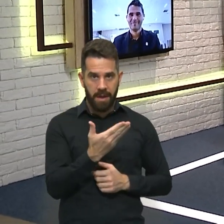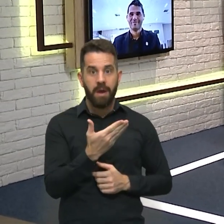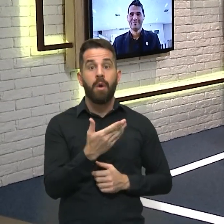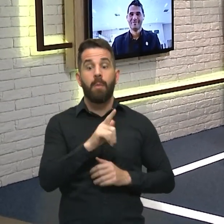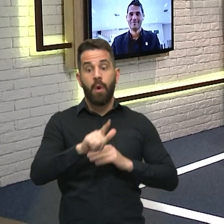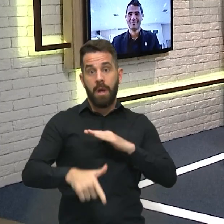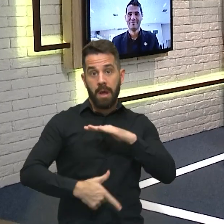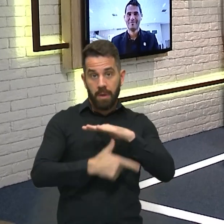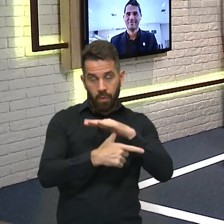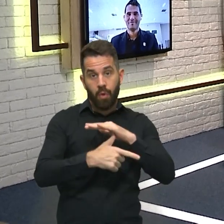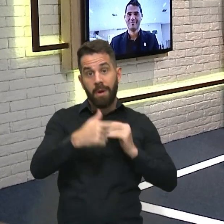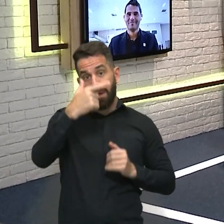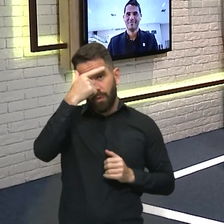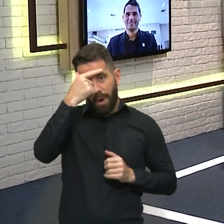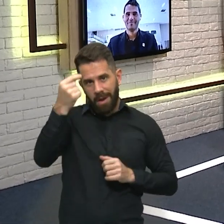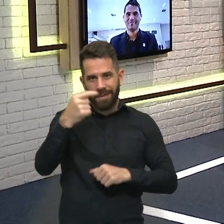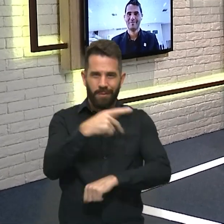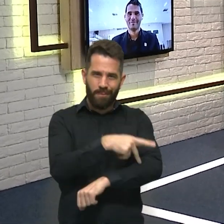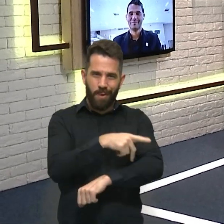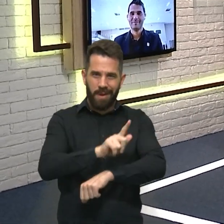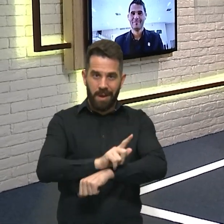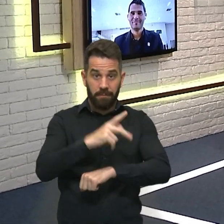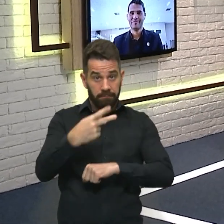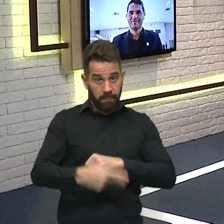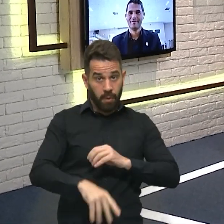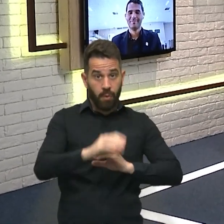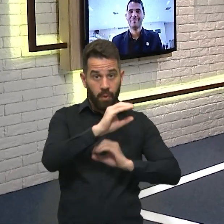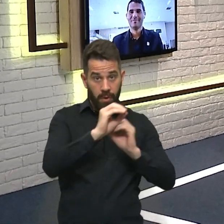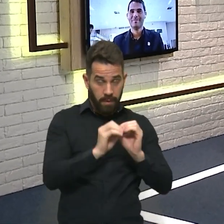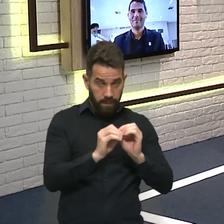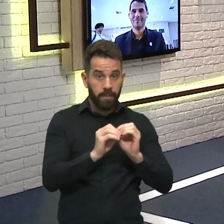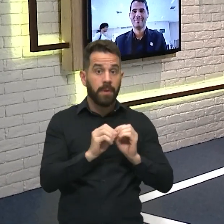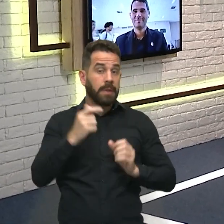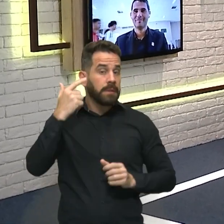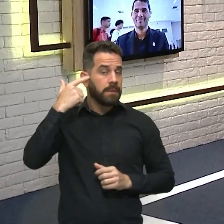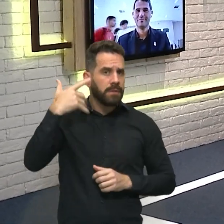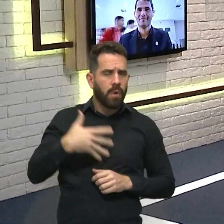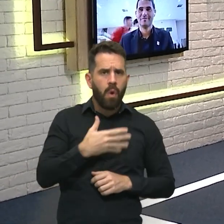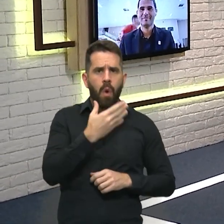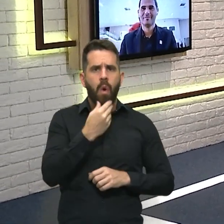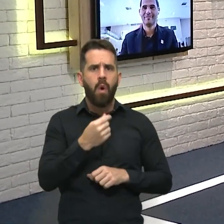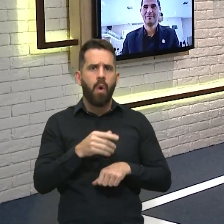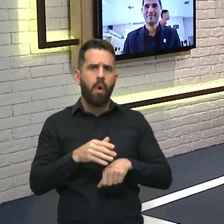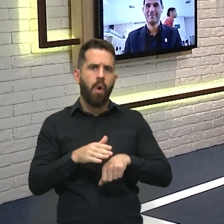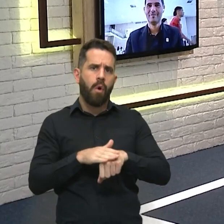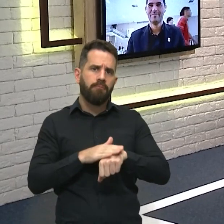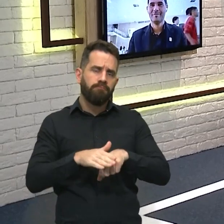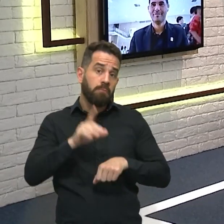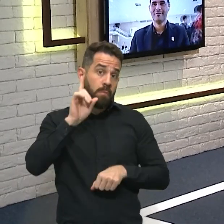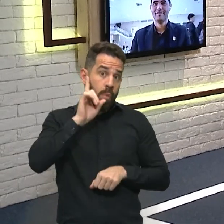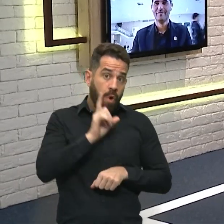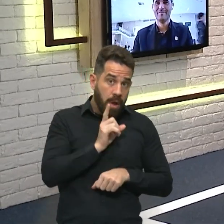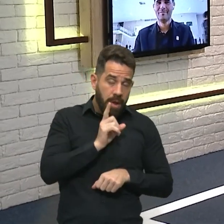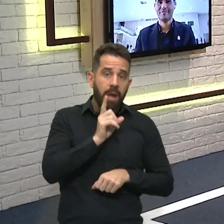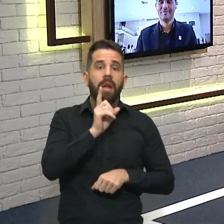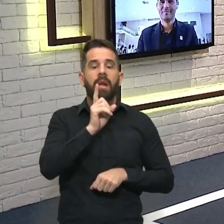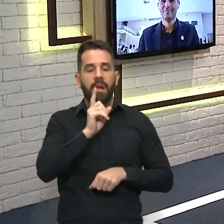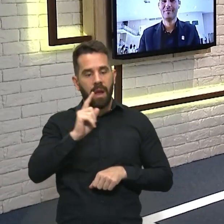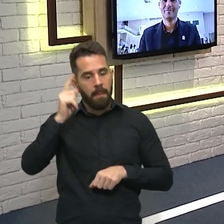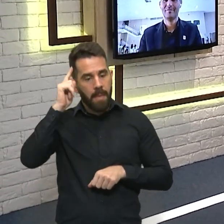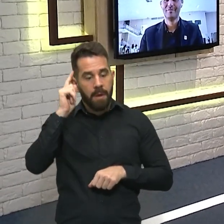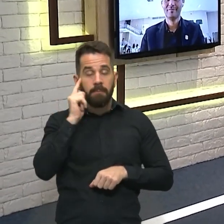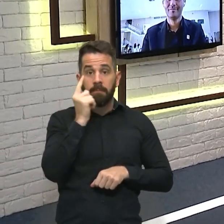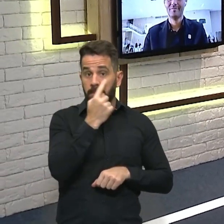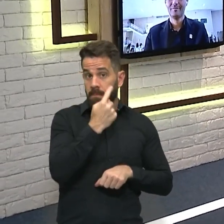de graduação da UFG. Ele se descreve como um homem de pele morena, com cabelos e olhos castanhos escuros. Também aqui